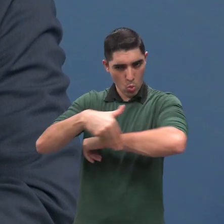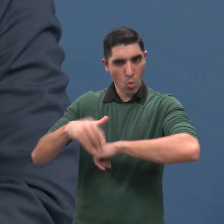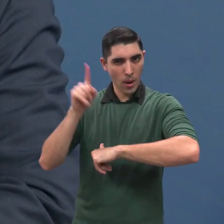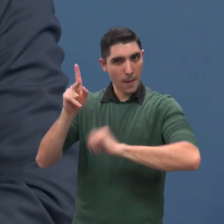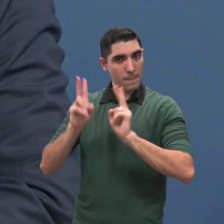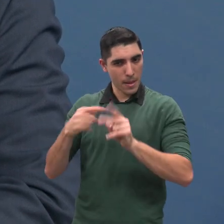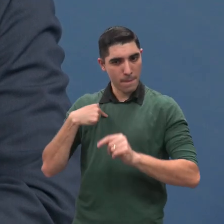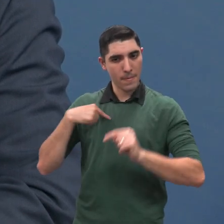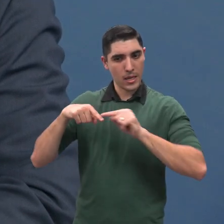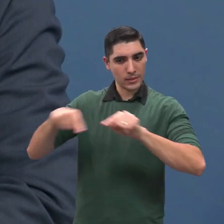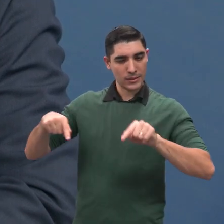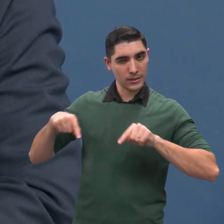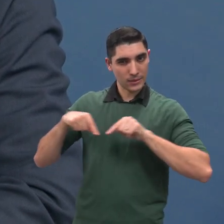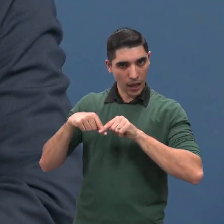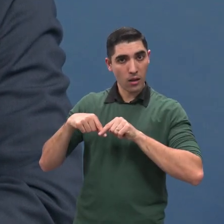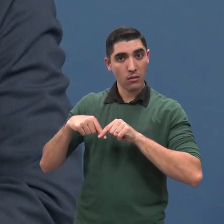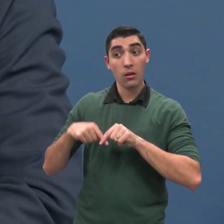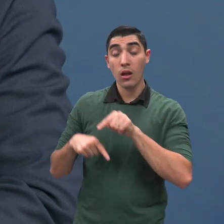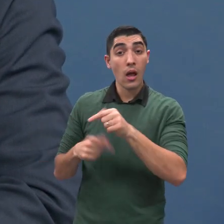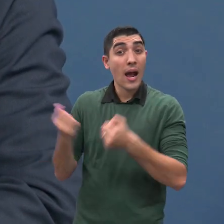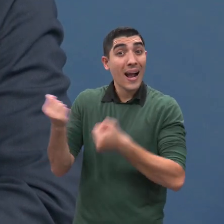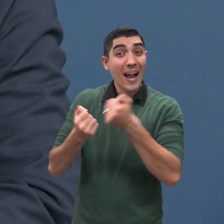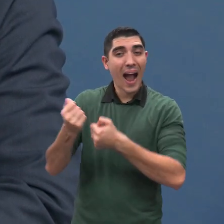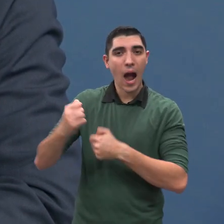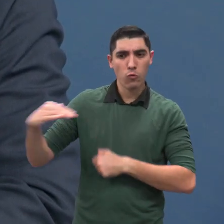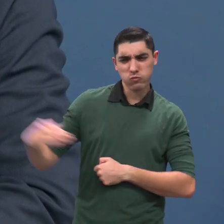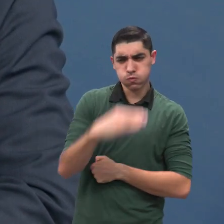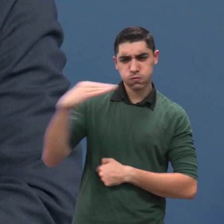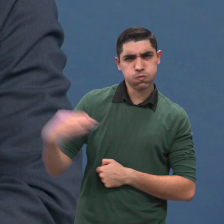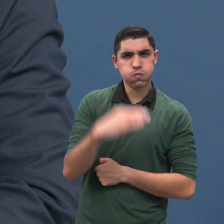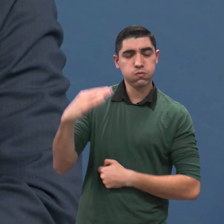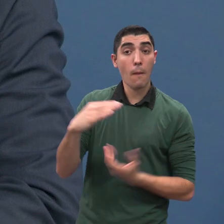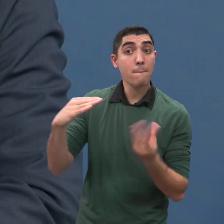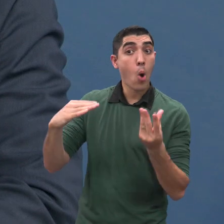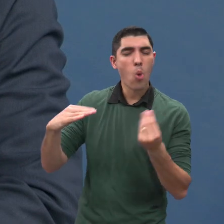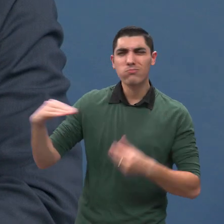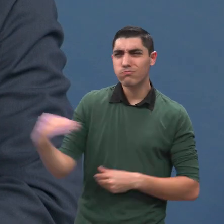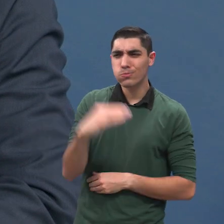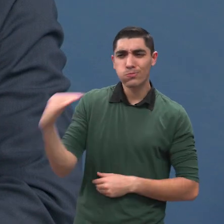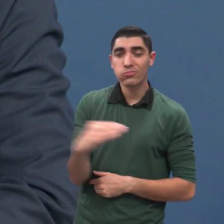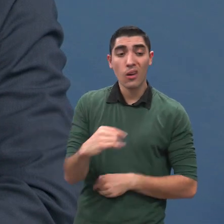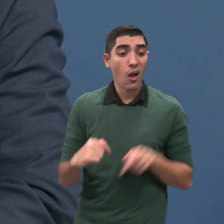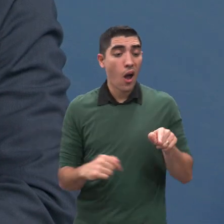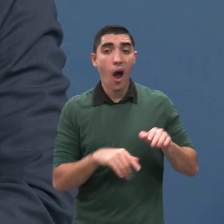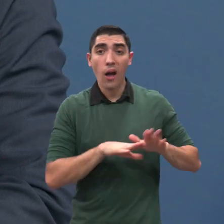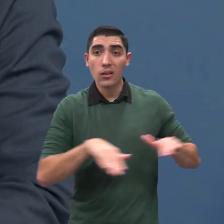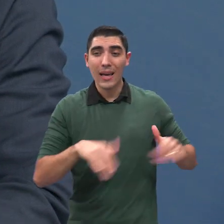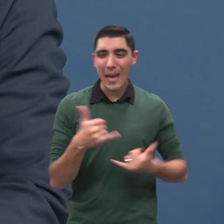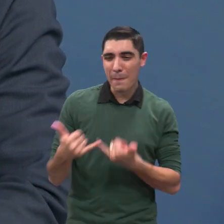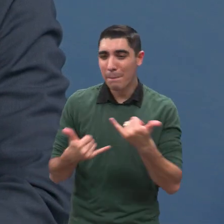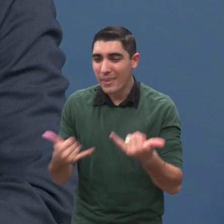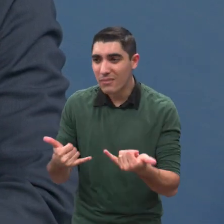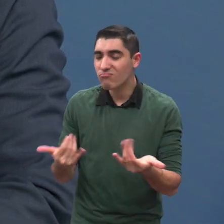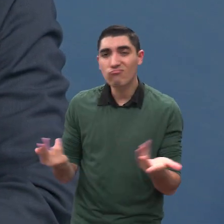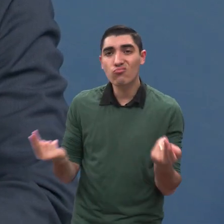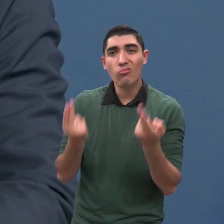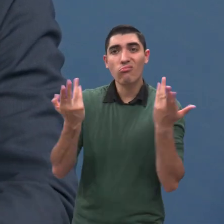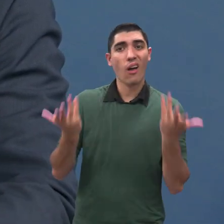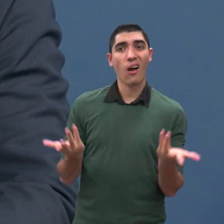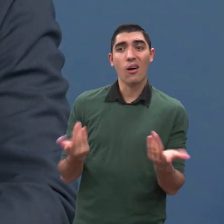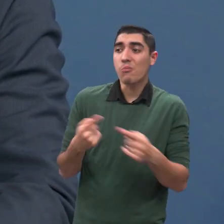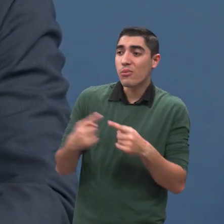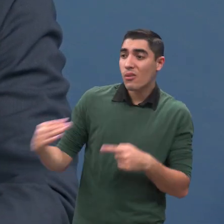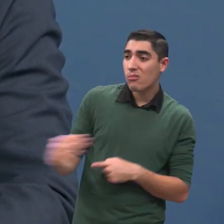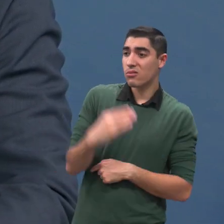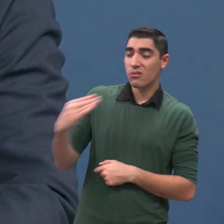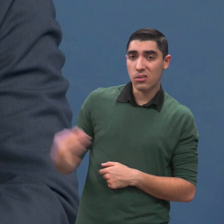né? Passa muito carro. Não dá tempo da criança brincar porque logo vem um carro. Né? Então, assim, a pessoa não vai ficar num espaço